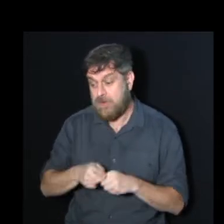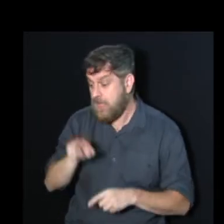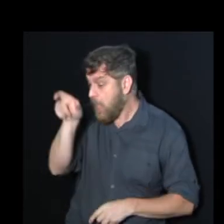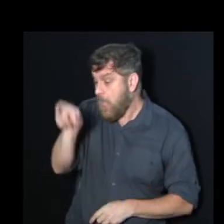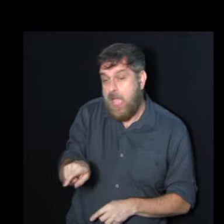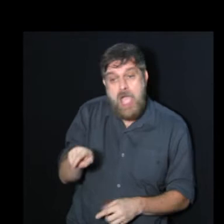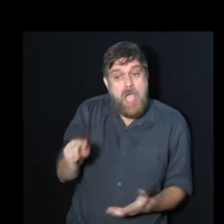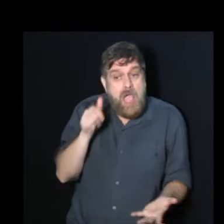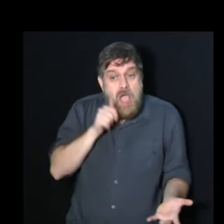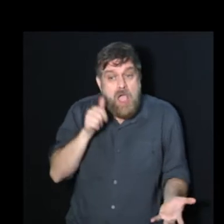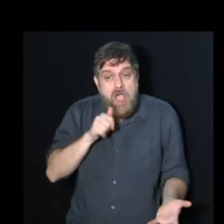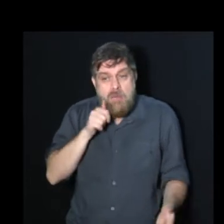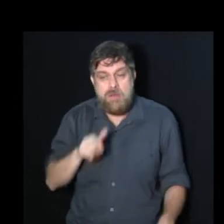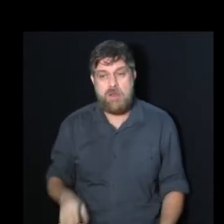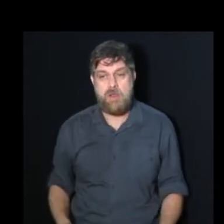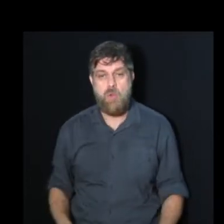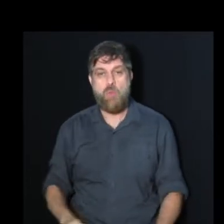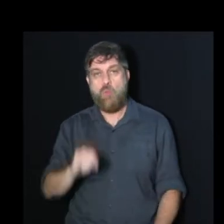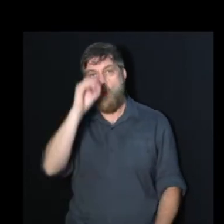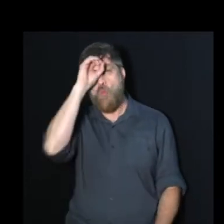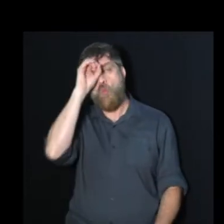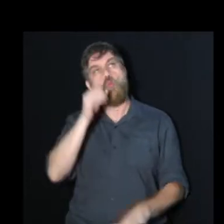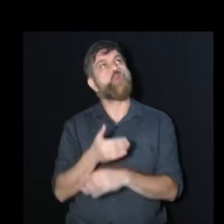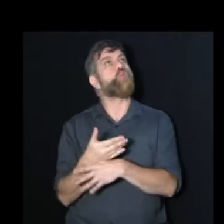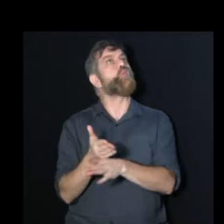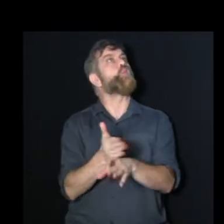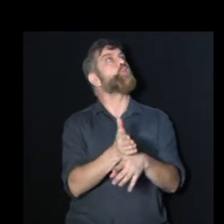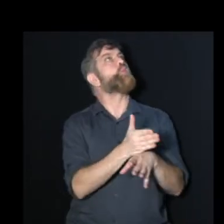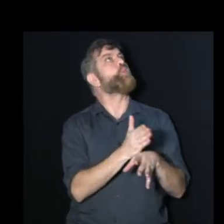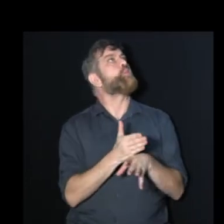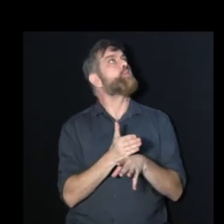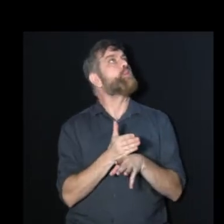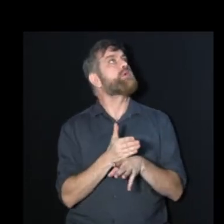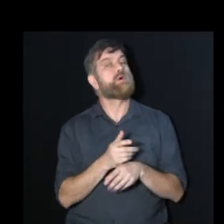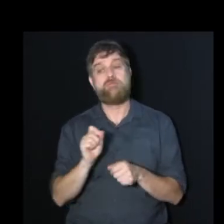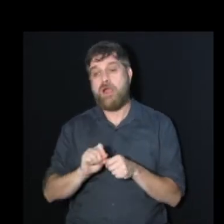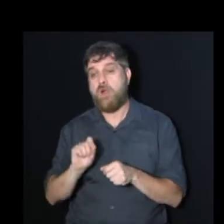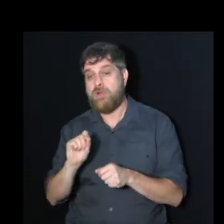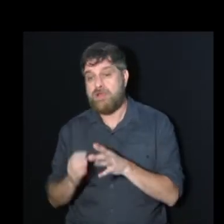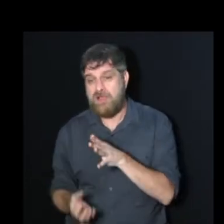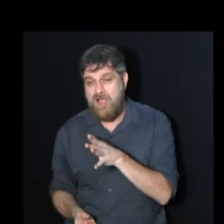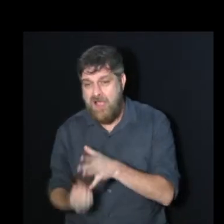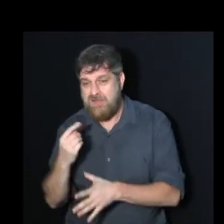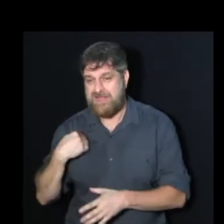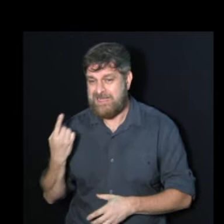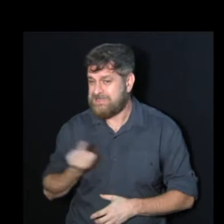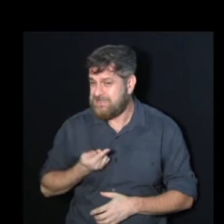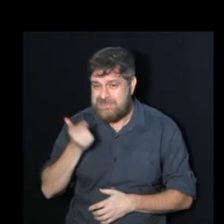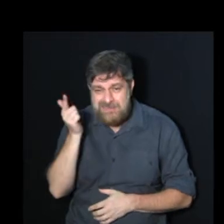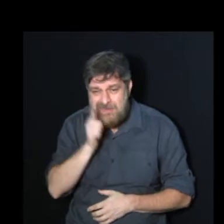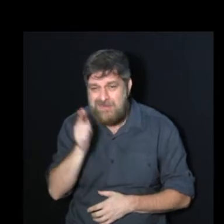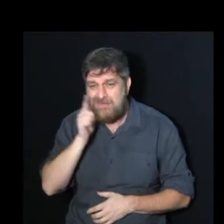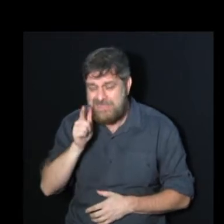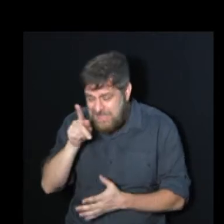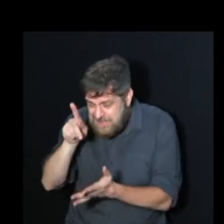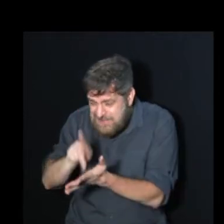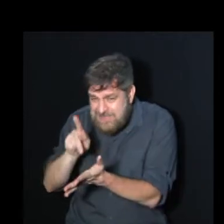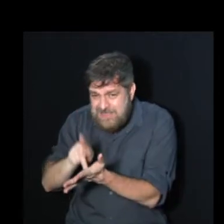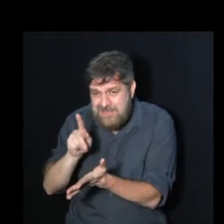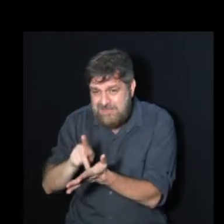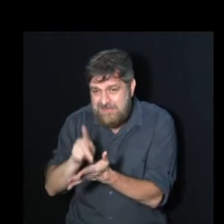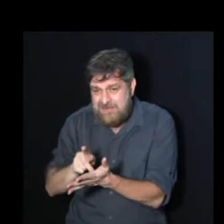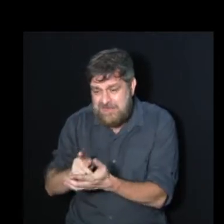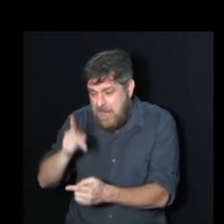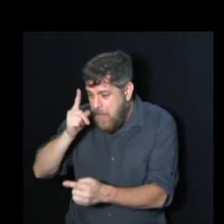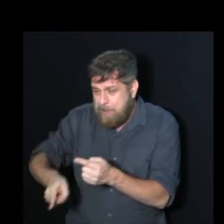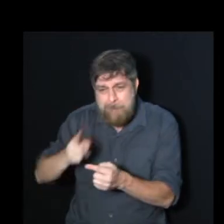mulheres. E ignorar isso faz com que atrapalhe que a gente consiga realmente